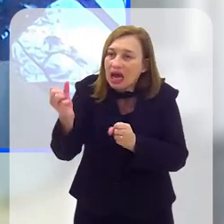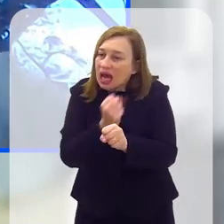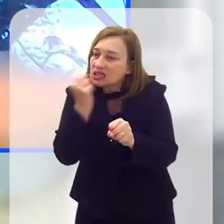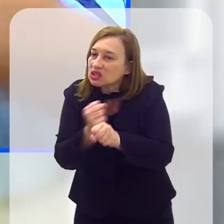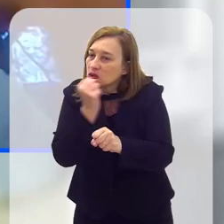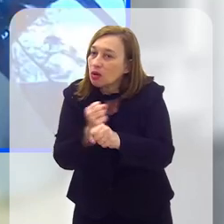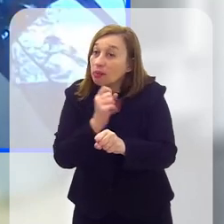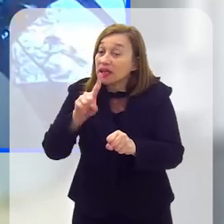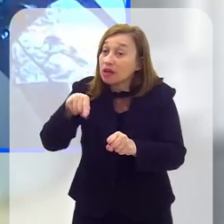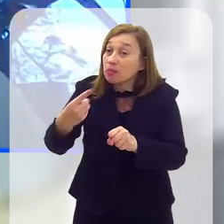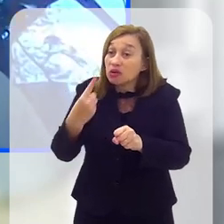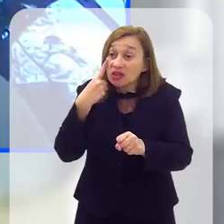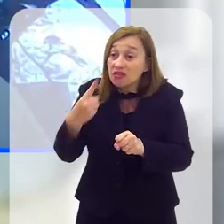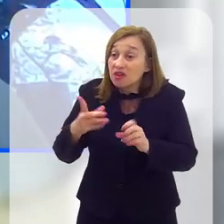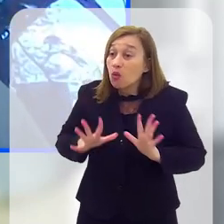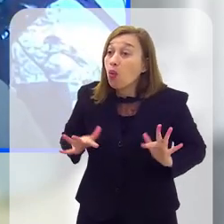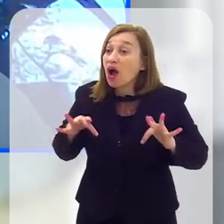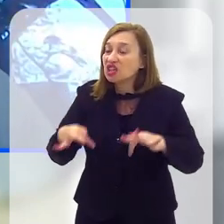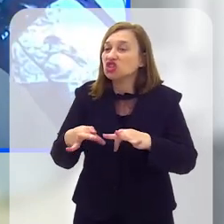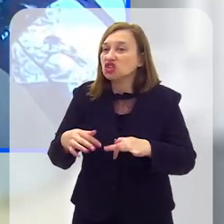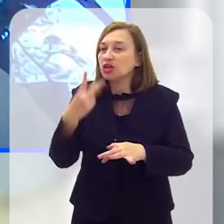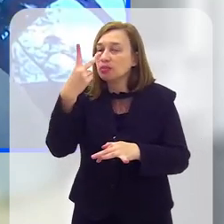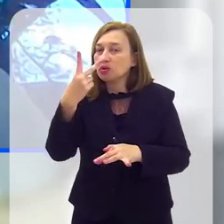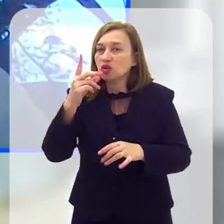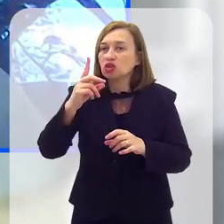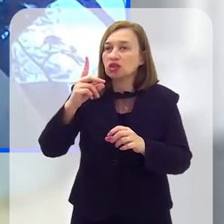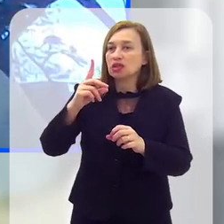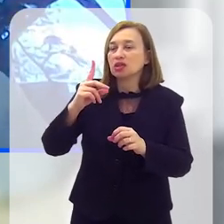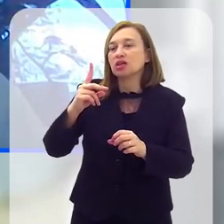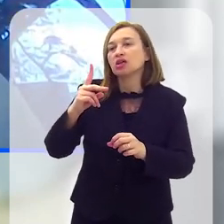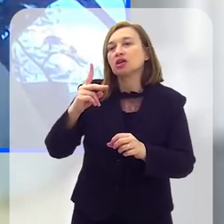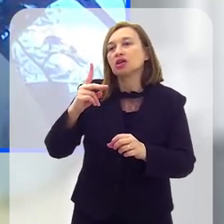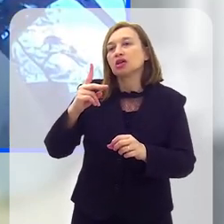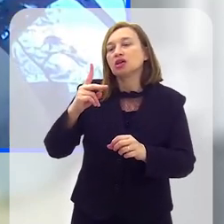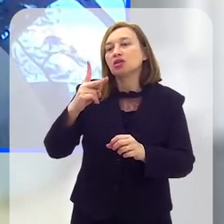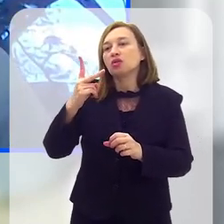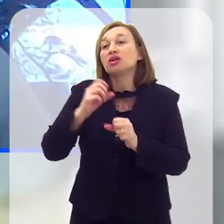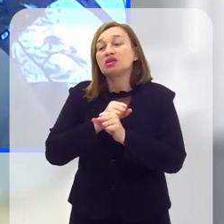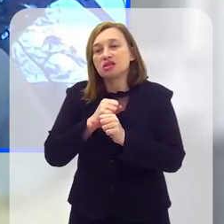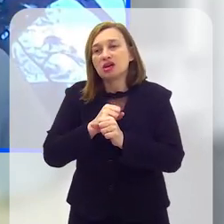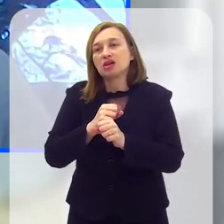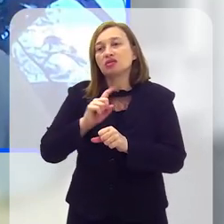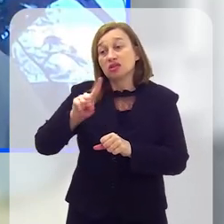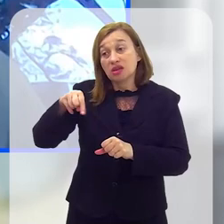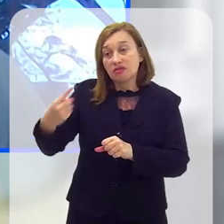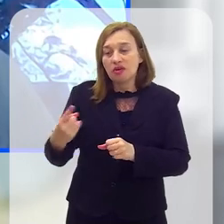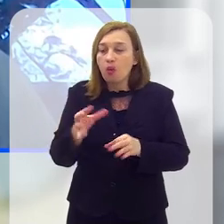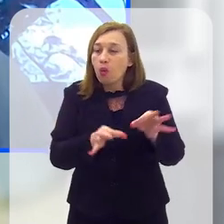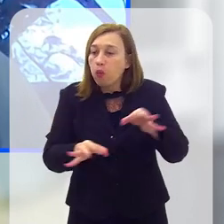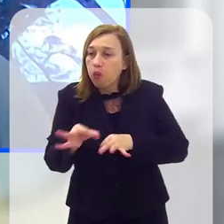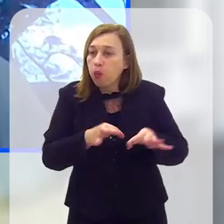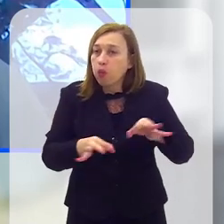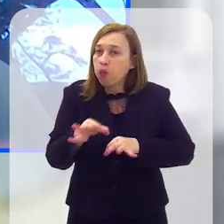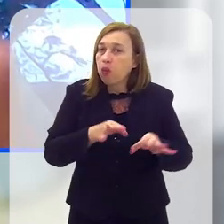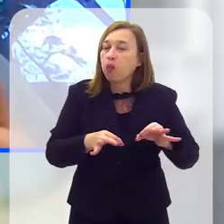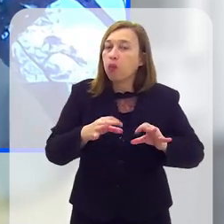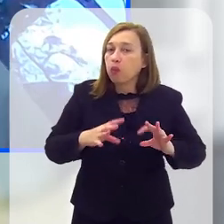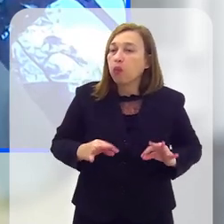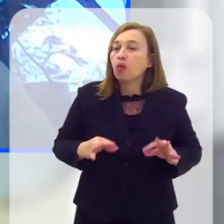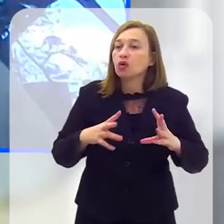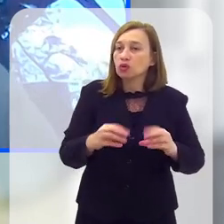obras e as obras começarem a dar algum efeito após ali 1, 2 anos. Então, são os 3 primeiros anos organizando a